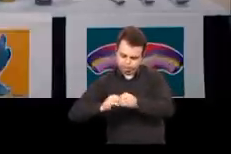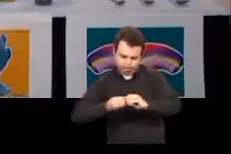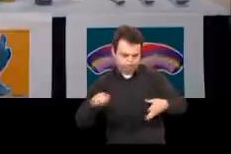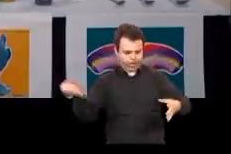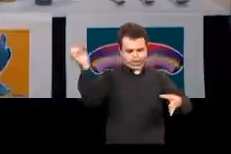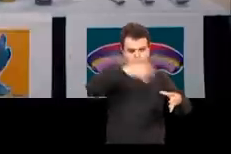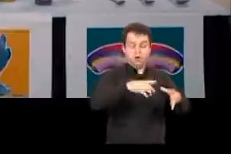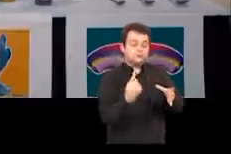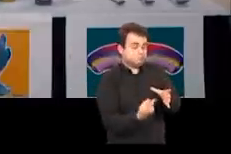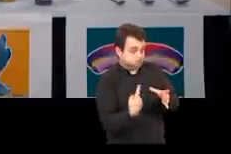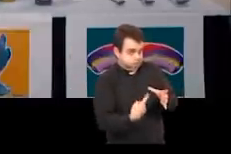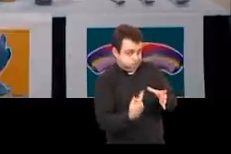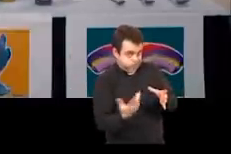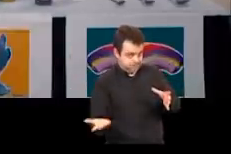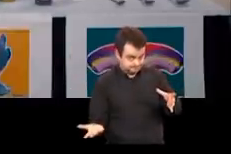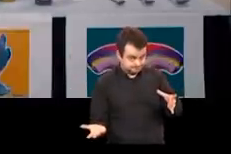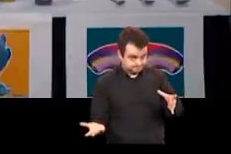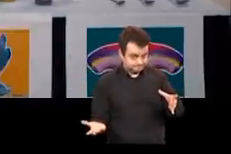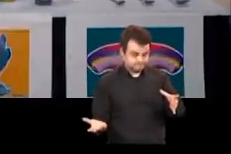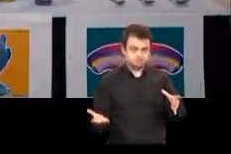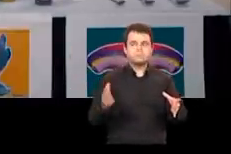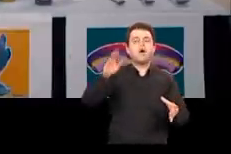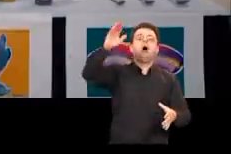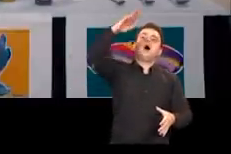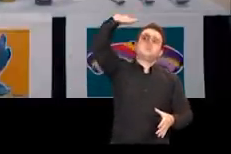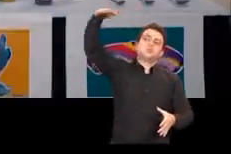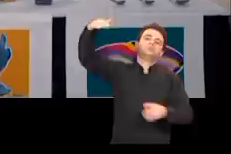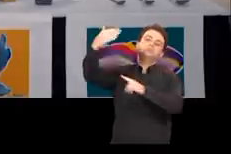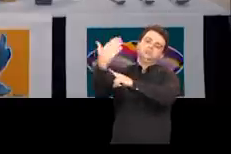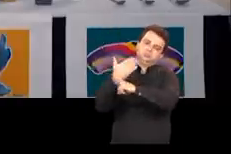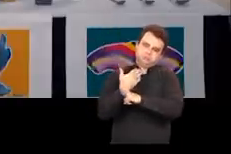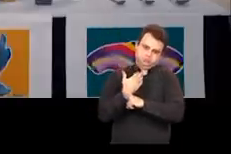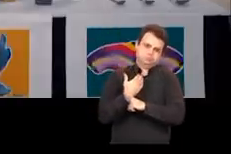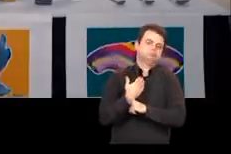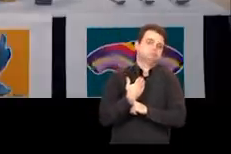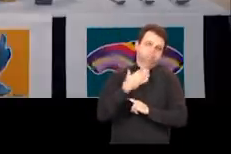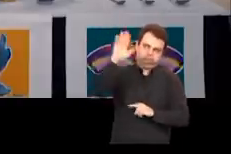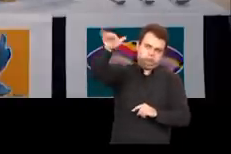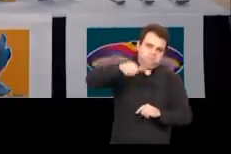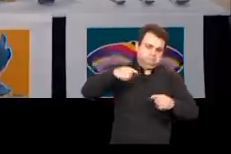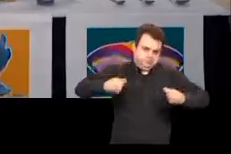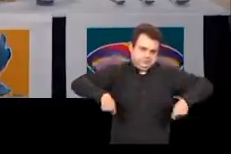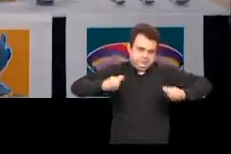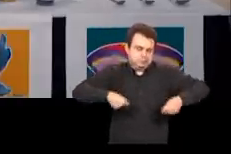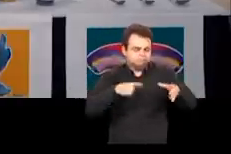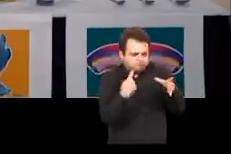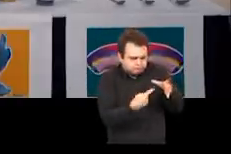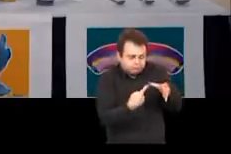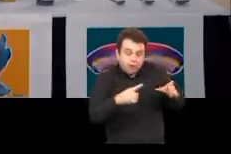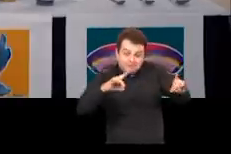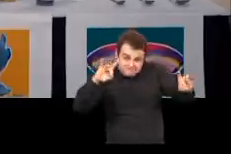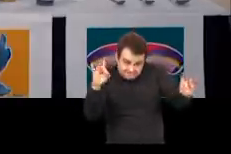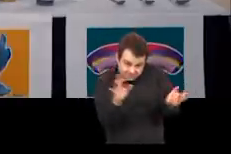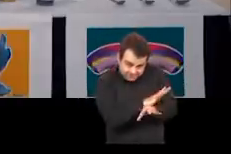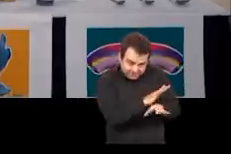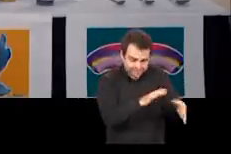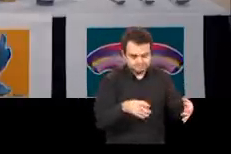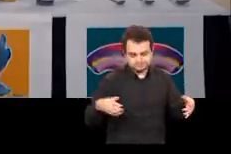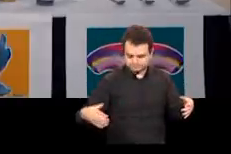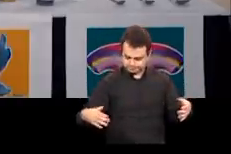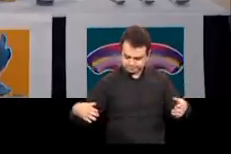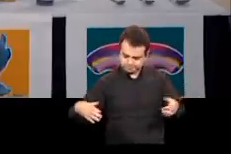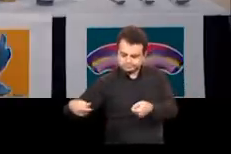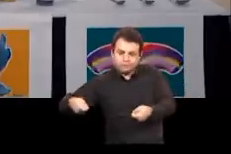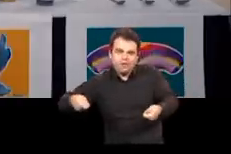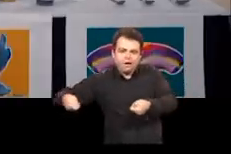Lembrando que para esse processo vocês vão precisar da ajuda de um adulto. Após triturar, vocês vão passar por uma peneira, tirar os